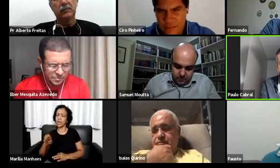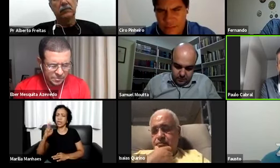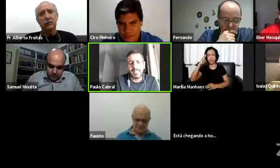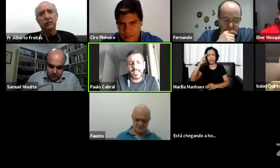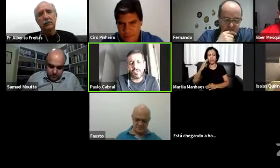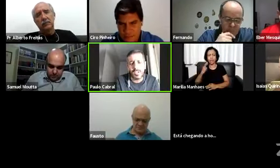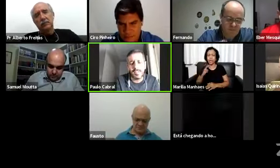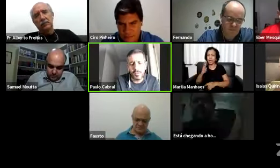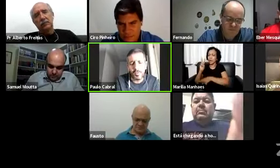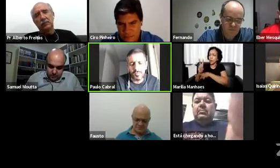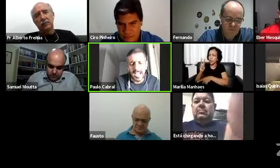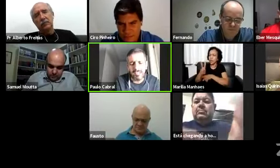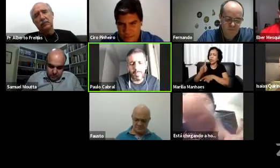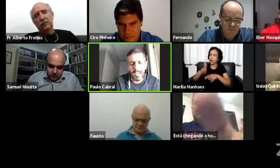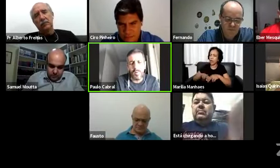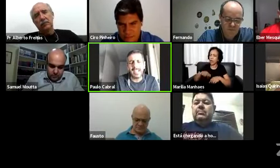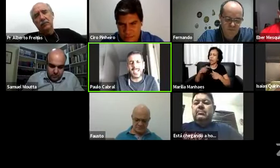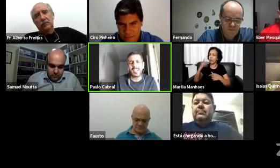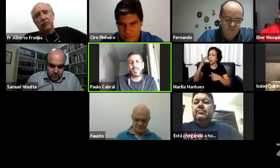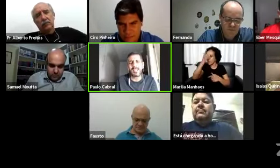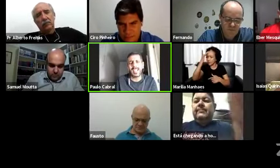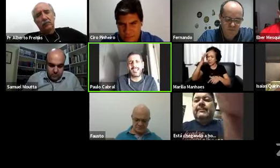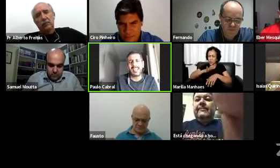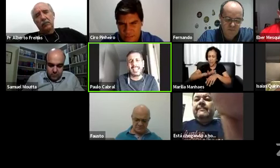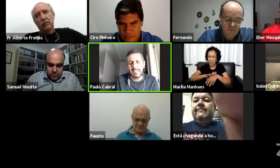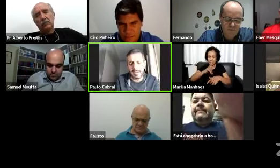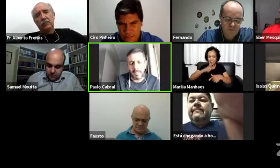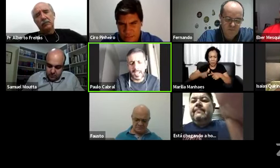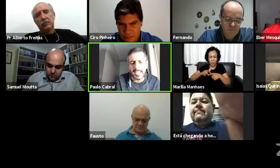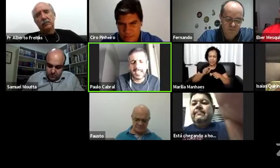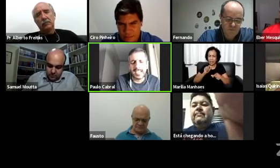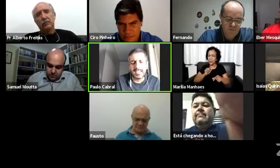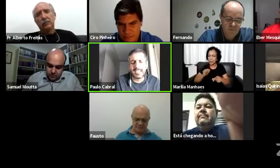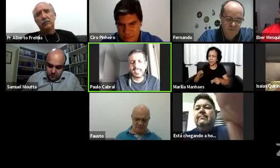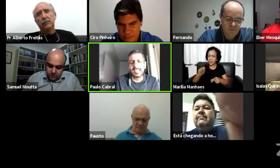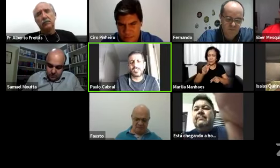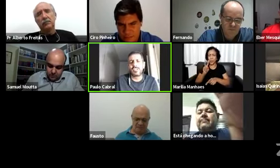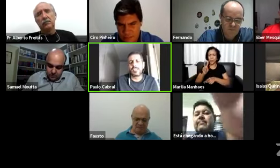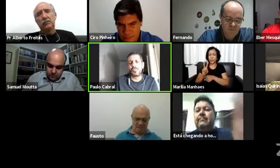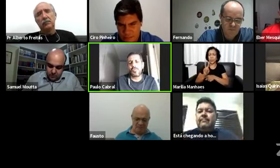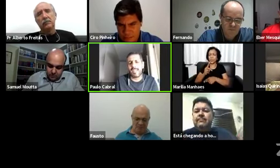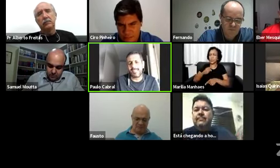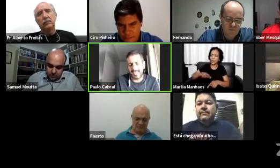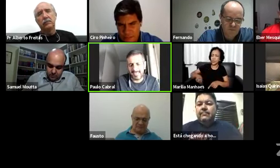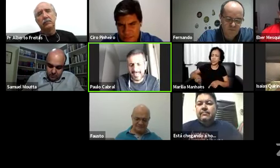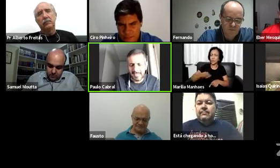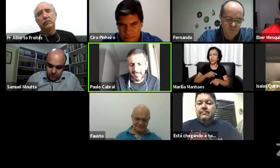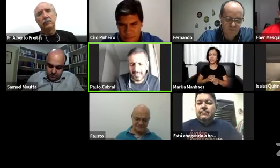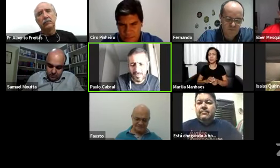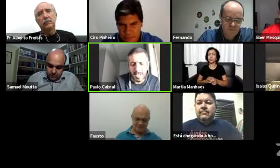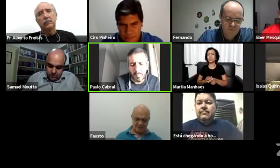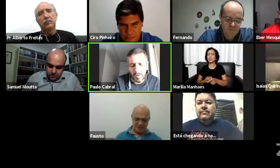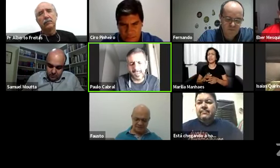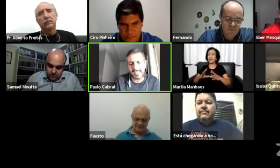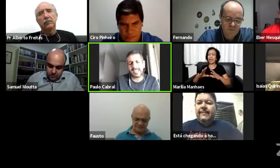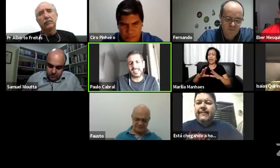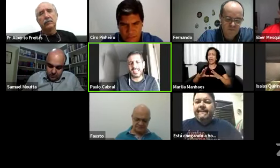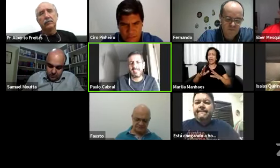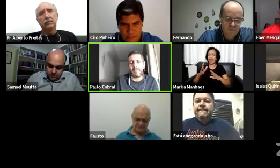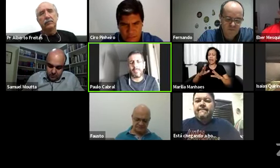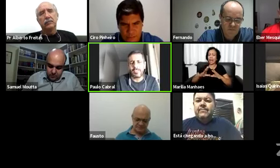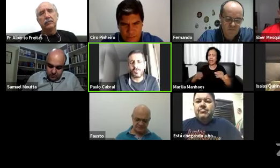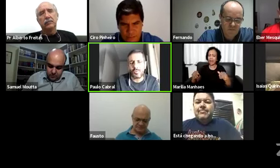tantas limitações e dificuldades. Pai, guarda cada uma delas. Livra, Pai, de doenças. Livra, Senhor, da